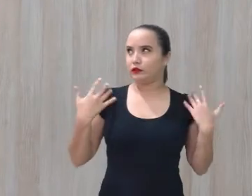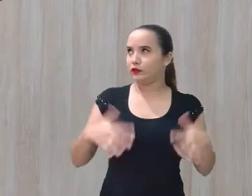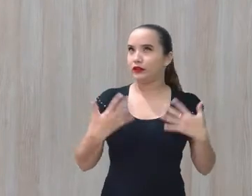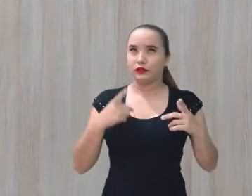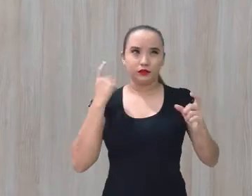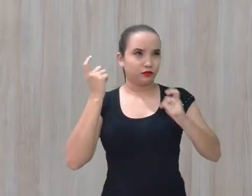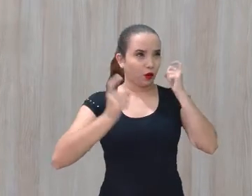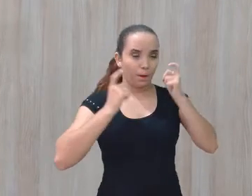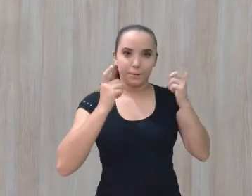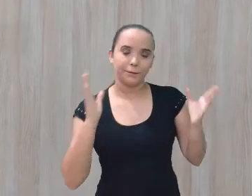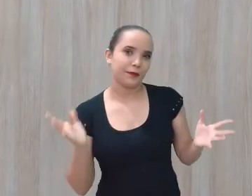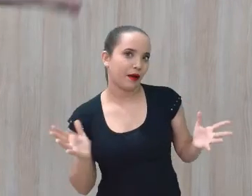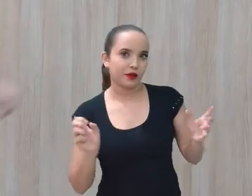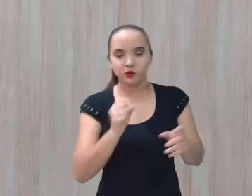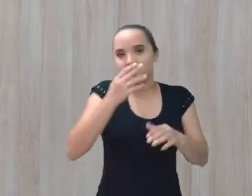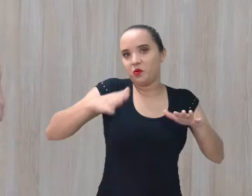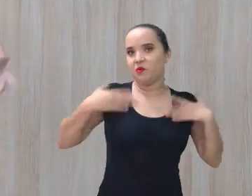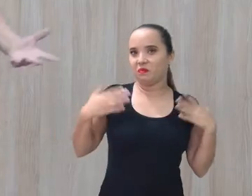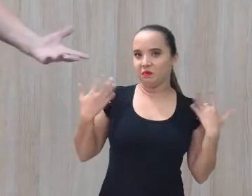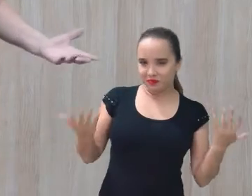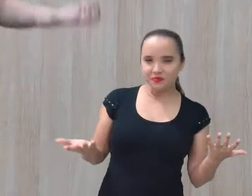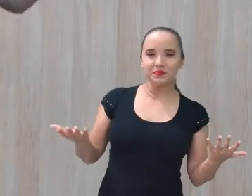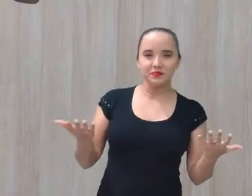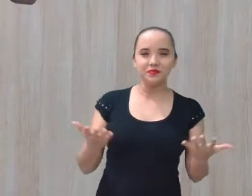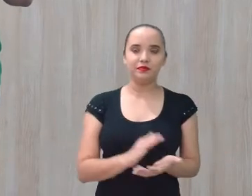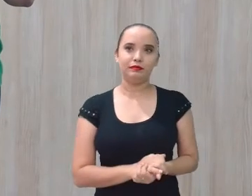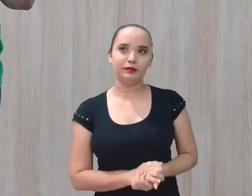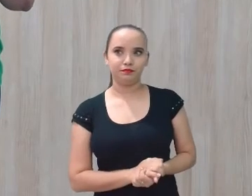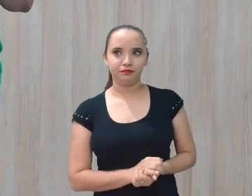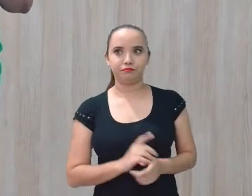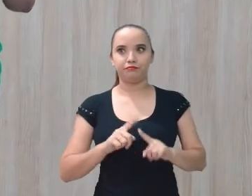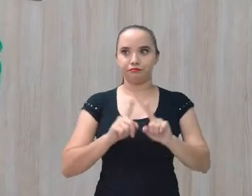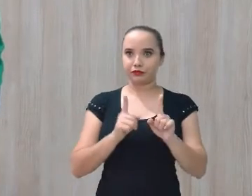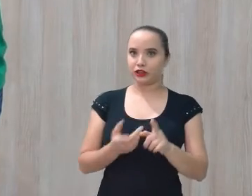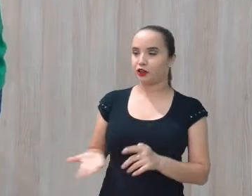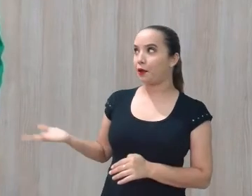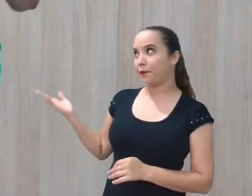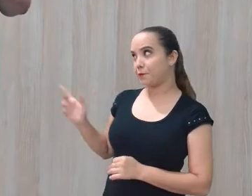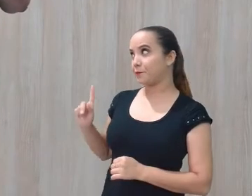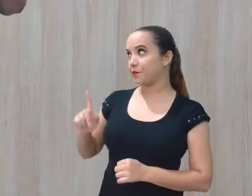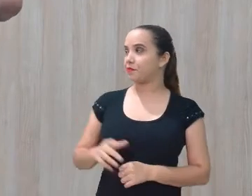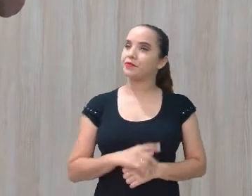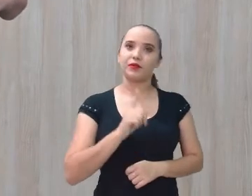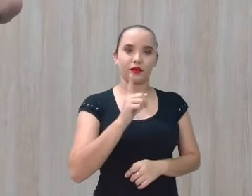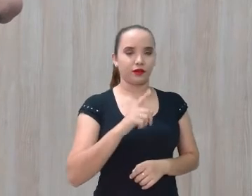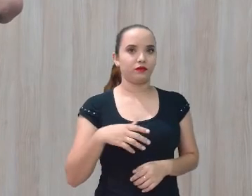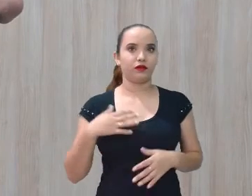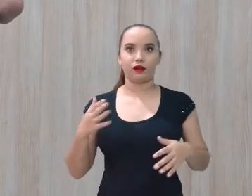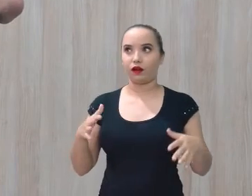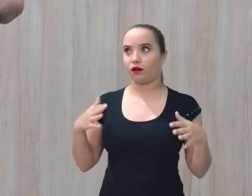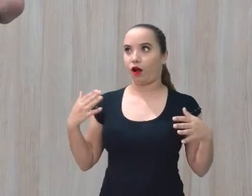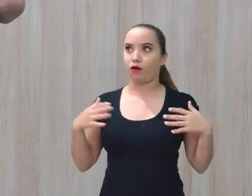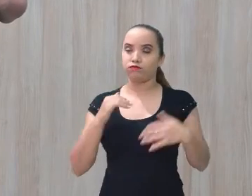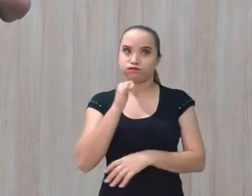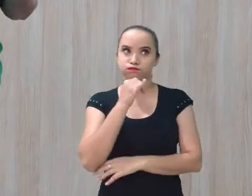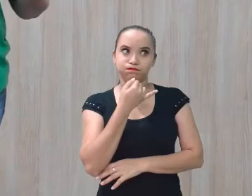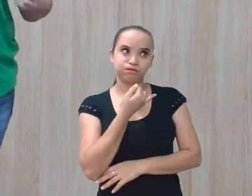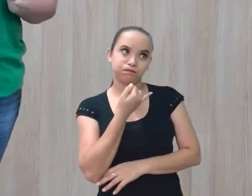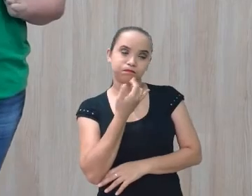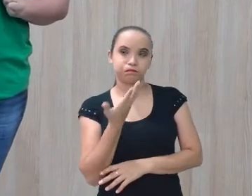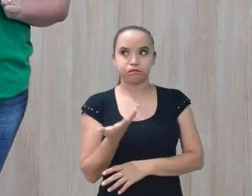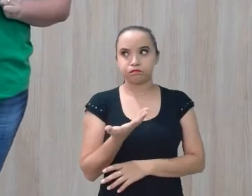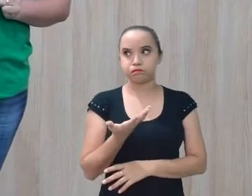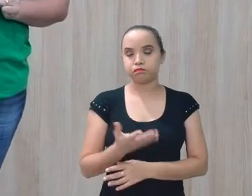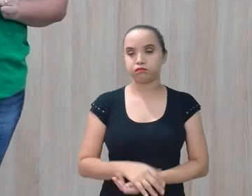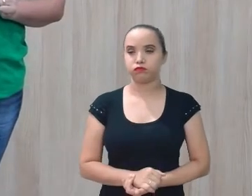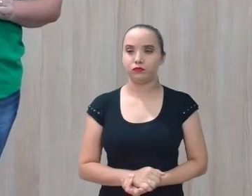ficam empolgados. Mas nesse caso aqui eu acho que eles ficaram frustrados. É. Eu acho que